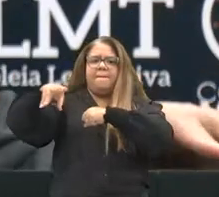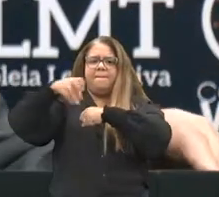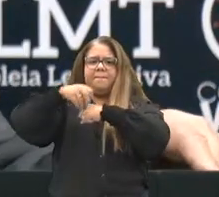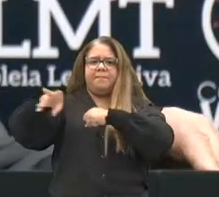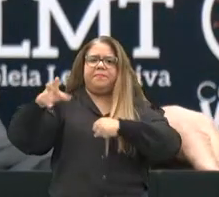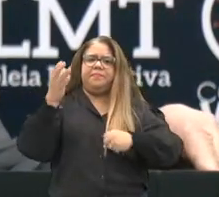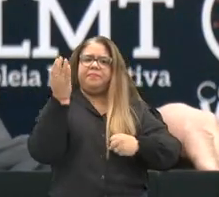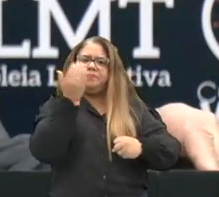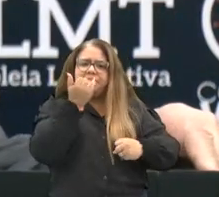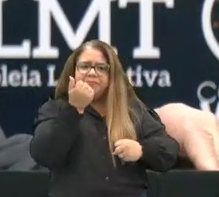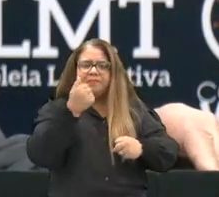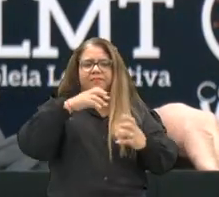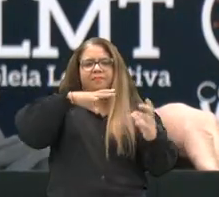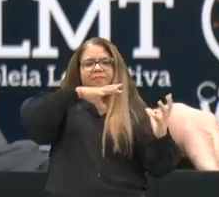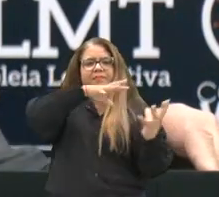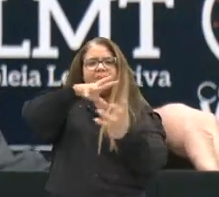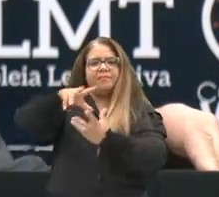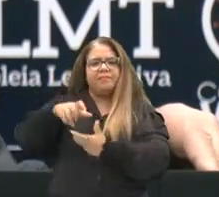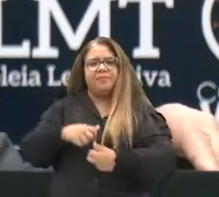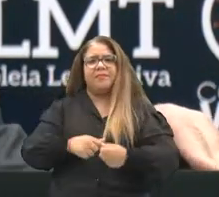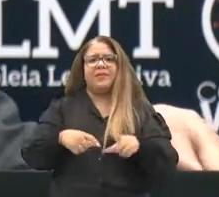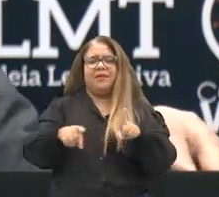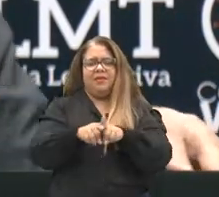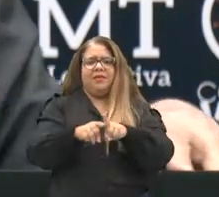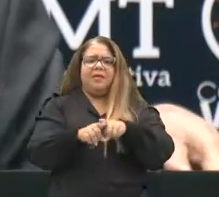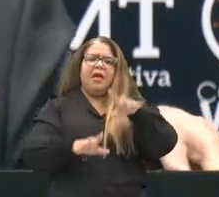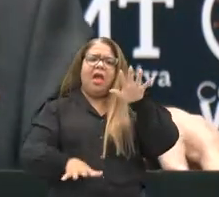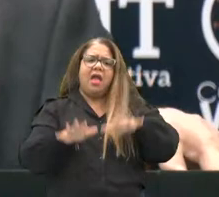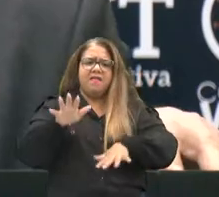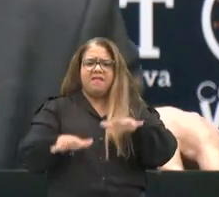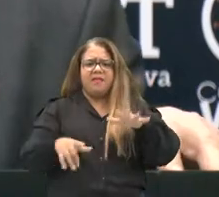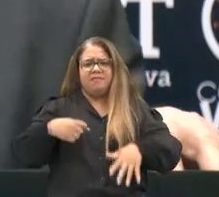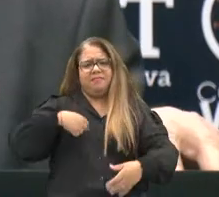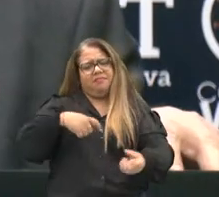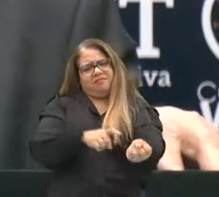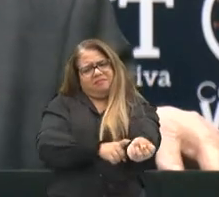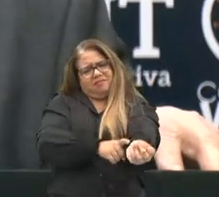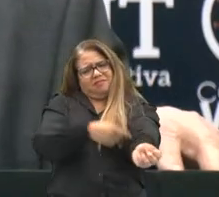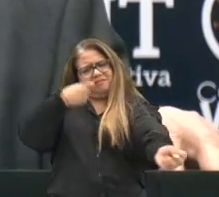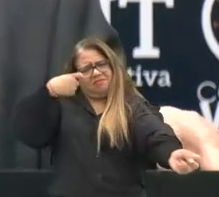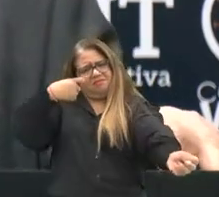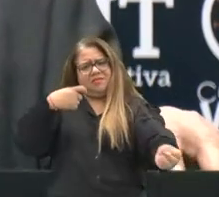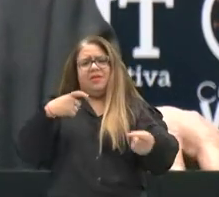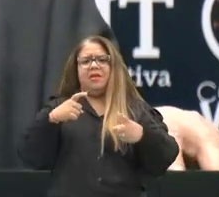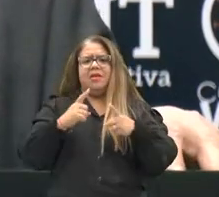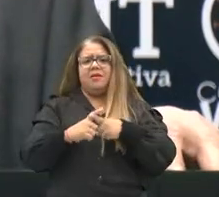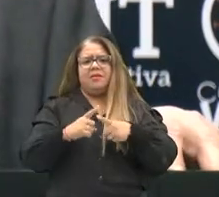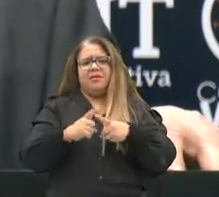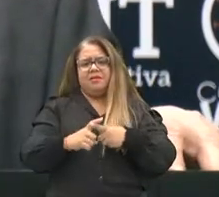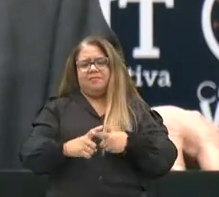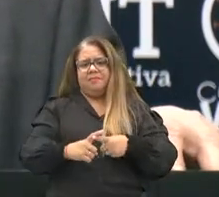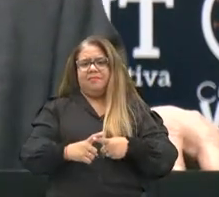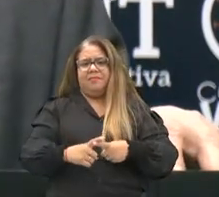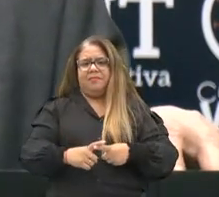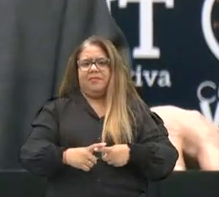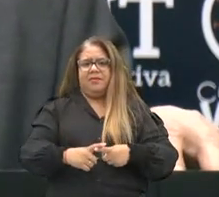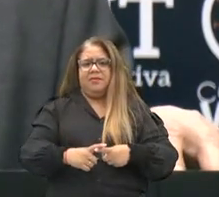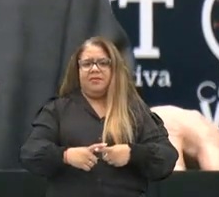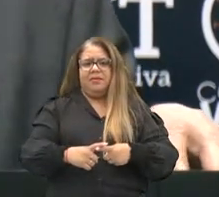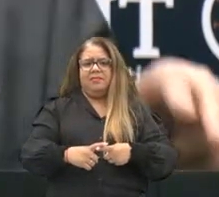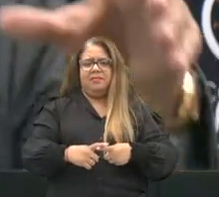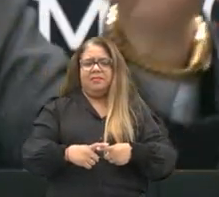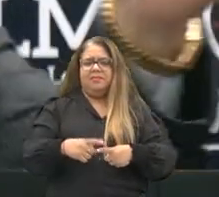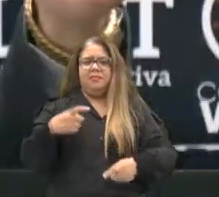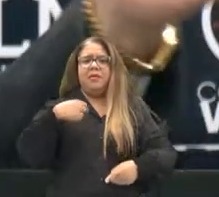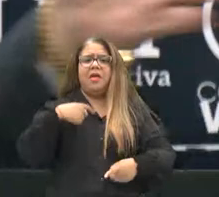mundo. E muitas vezes eu fico até indignado aqui, eu posso chamar assim, Antônio Carlos, e